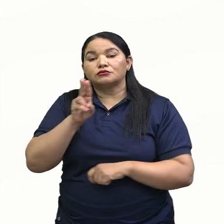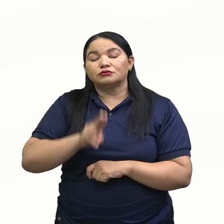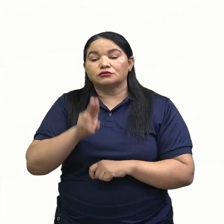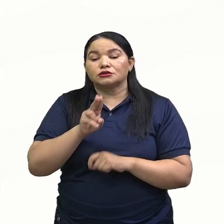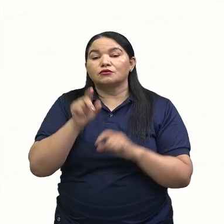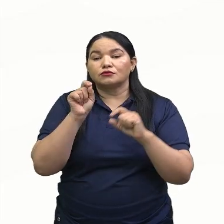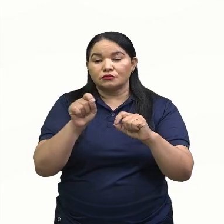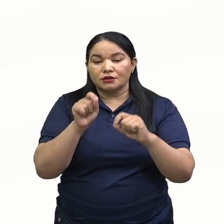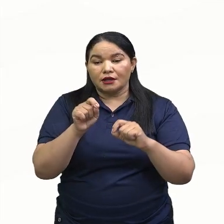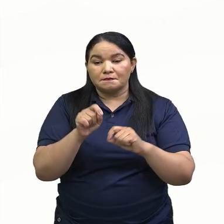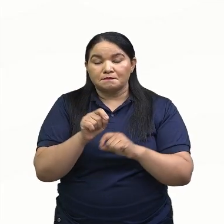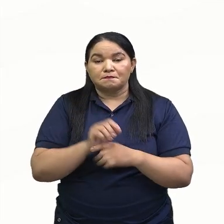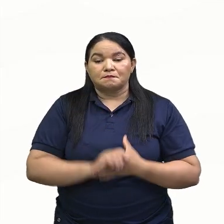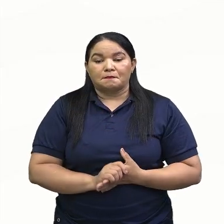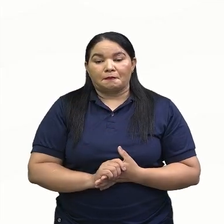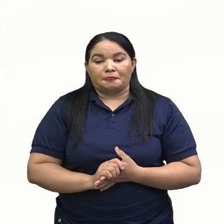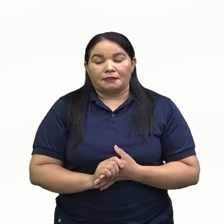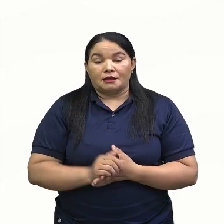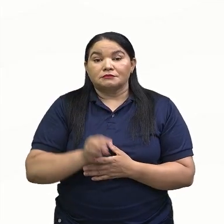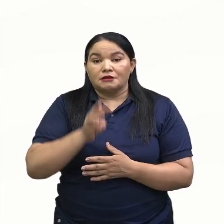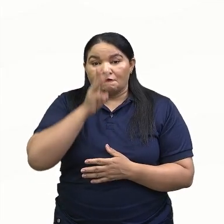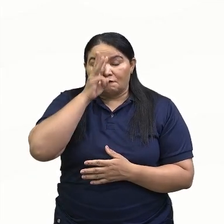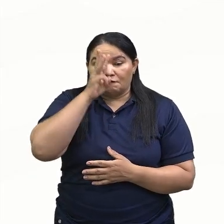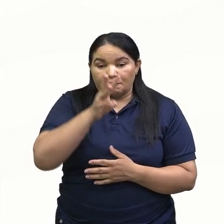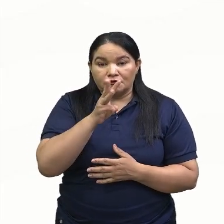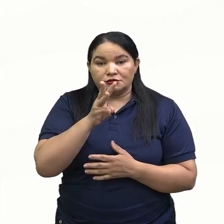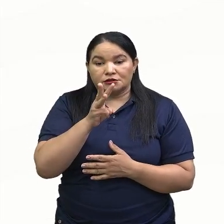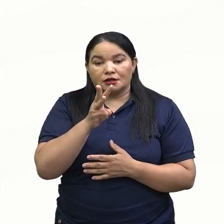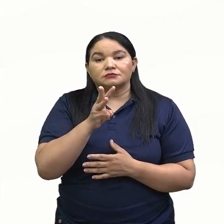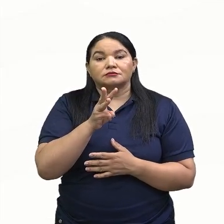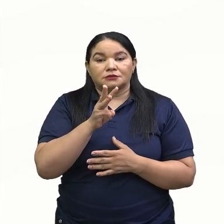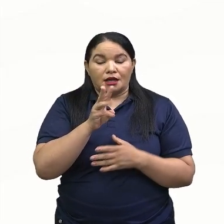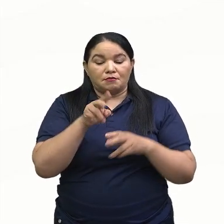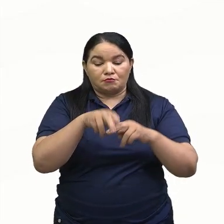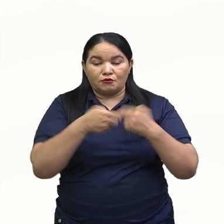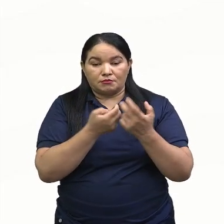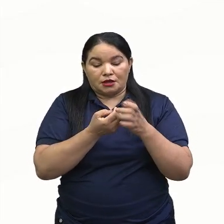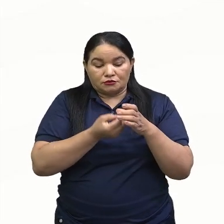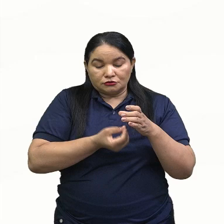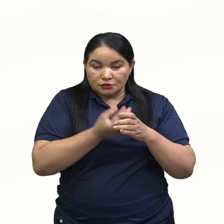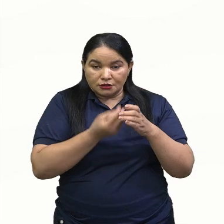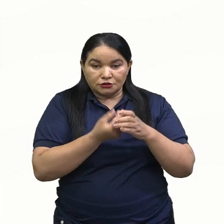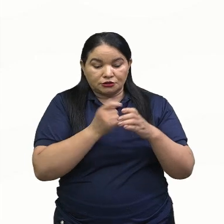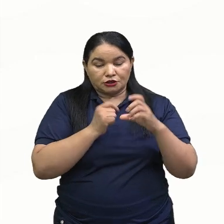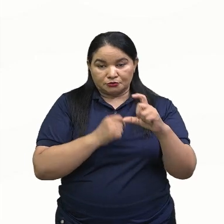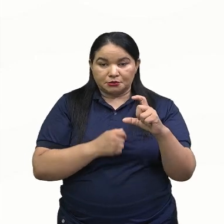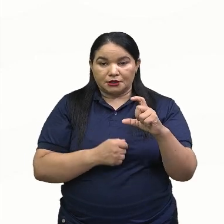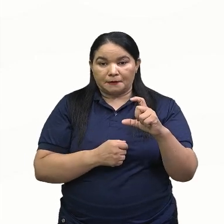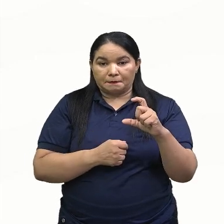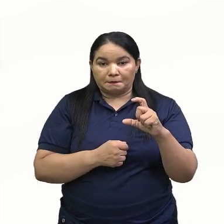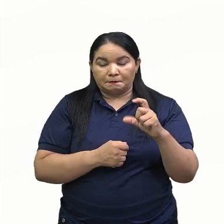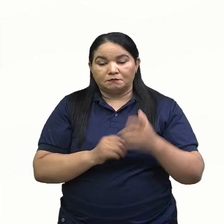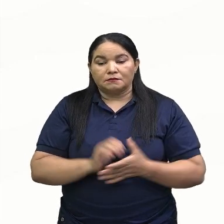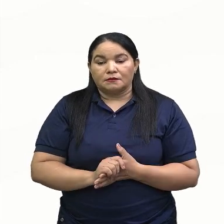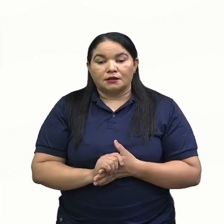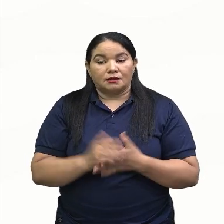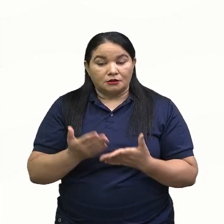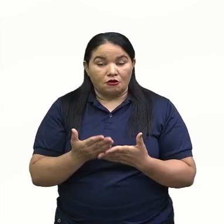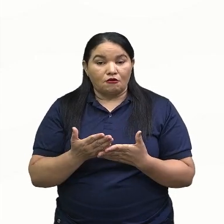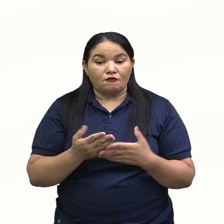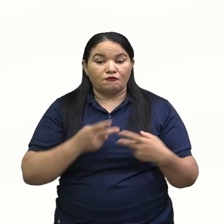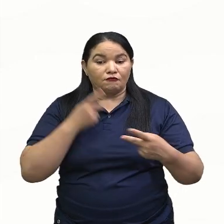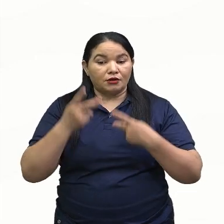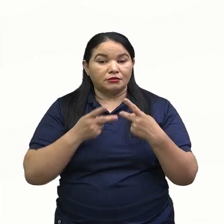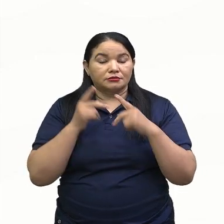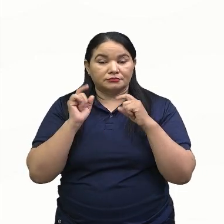do potencial útil fornecido pelas pilhas. Muito bem, então estamos falando aí de um